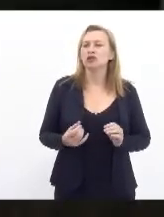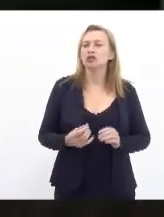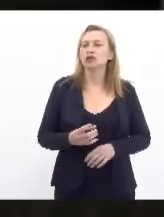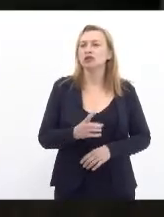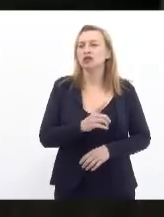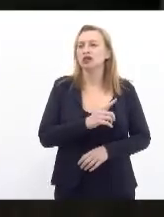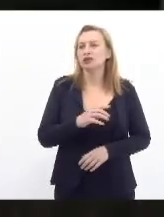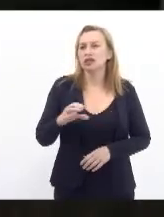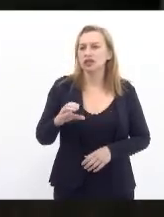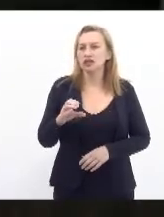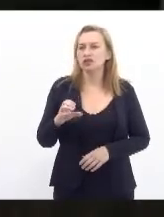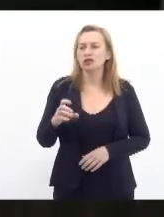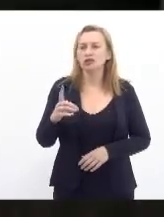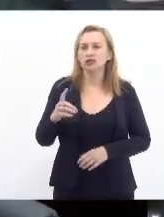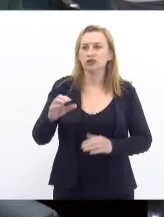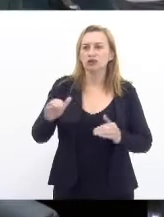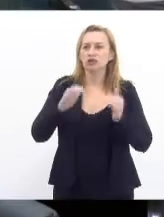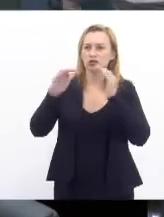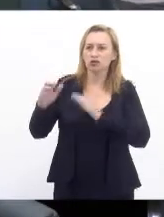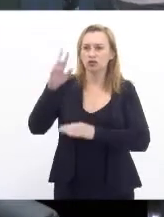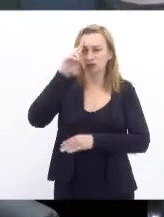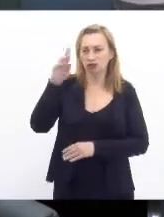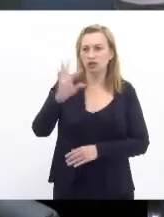deputado subtenente Bernardo.